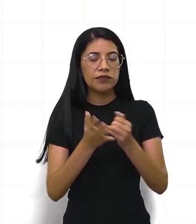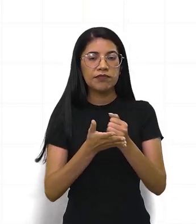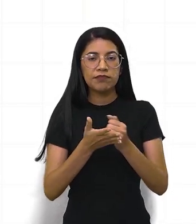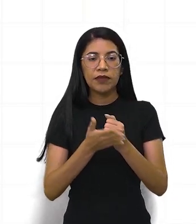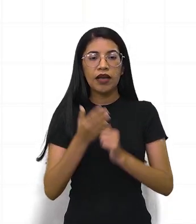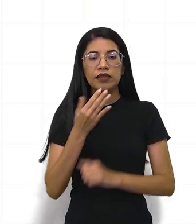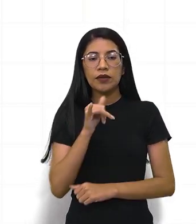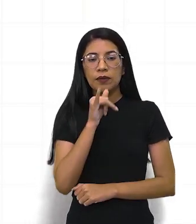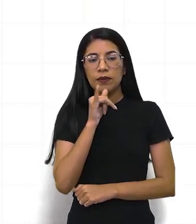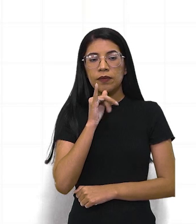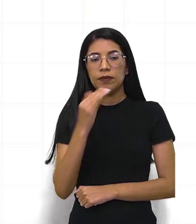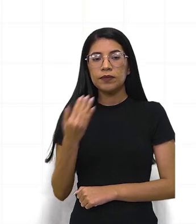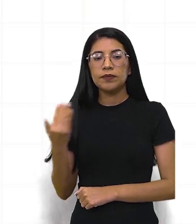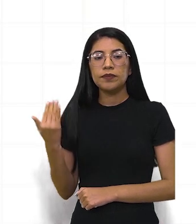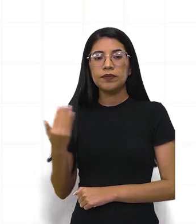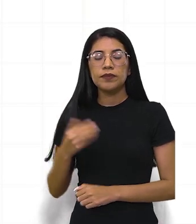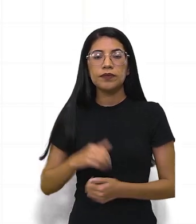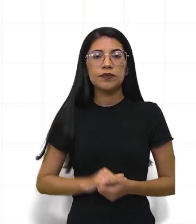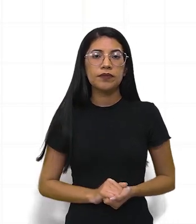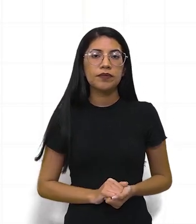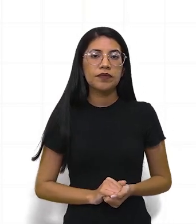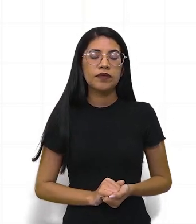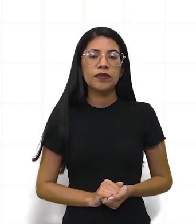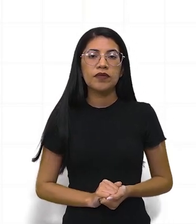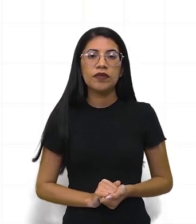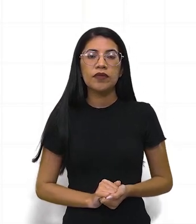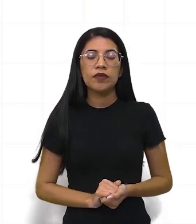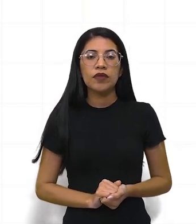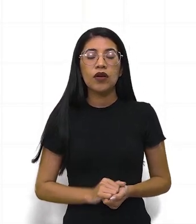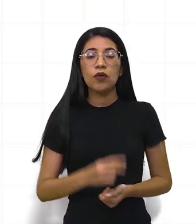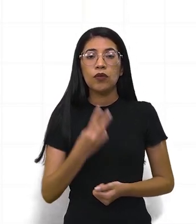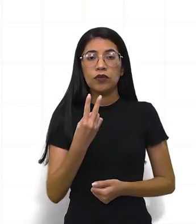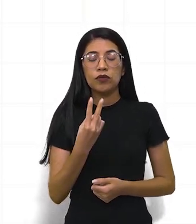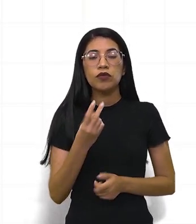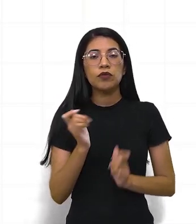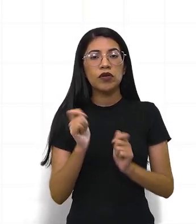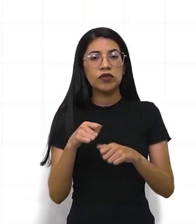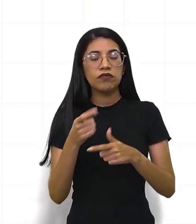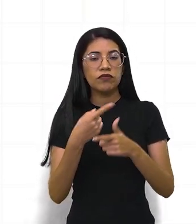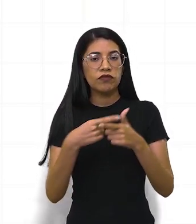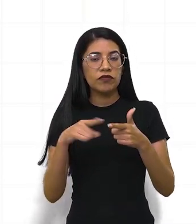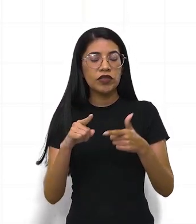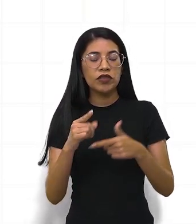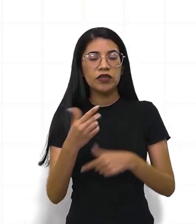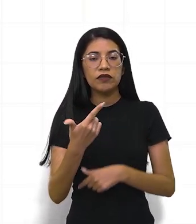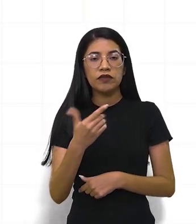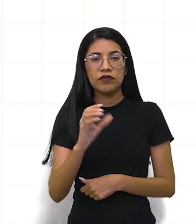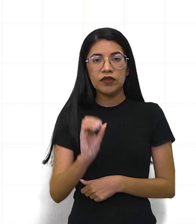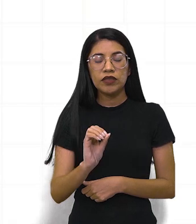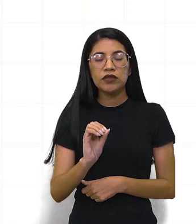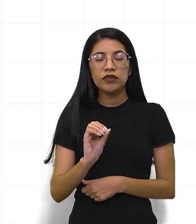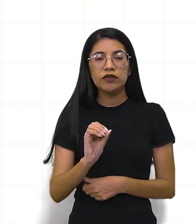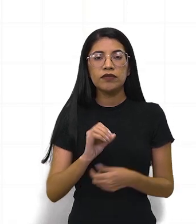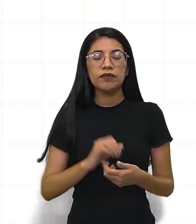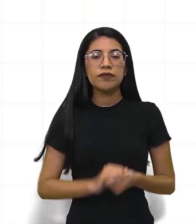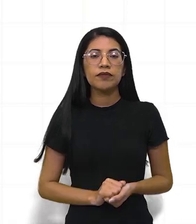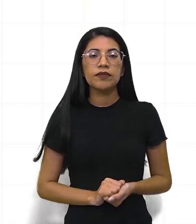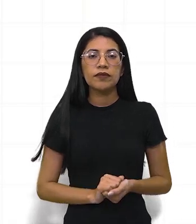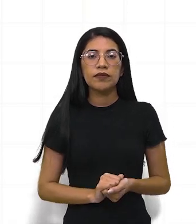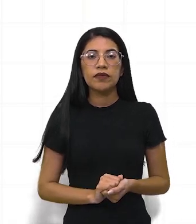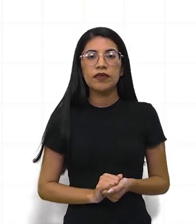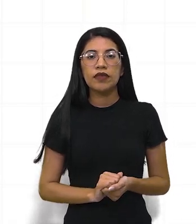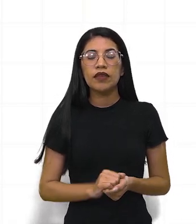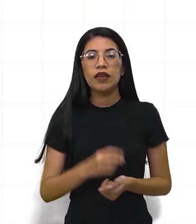aí os exemplos. 2, ele é divisor de 20, porque 20 dividido por 2 dá 10. 2 é divisor também